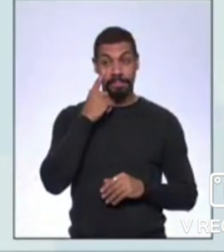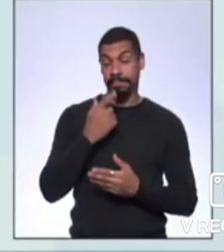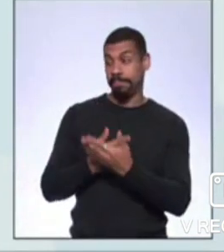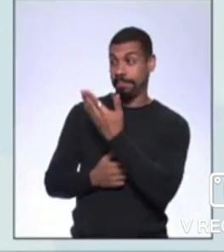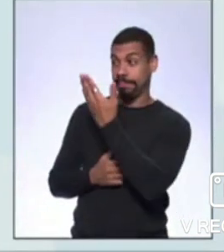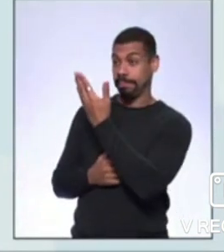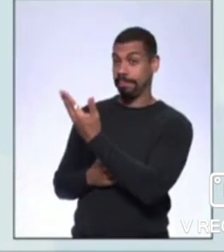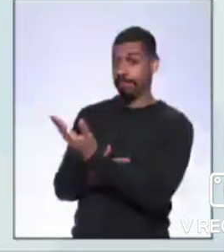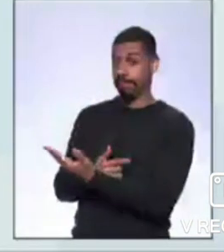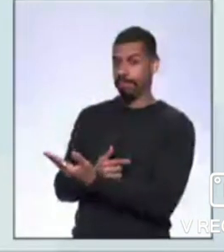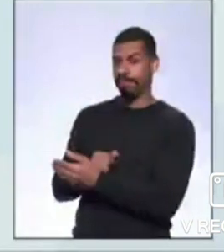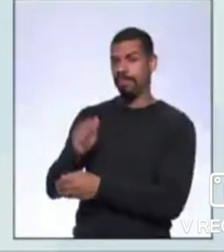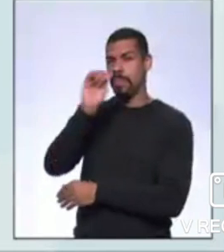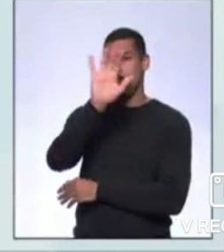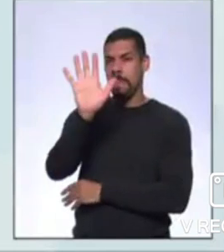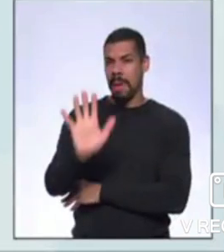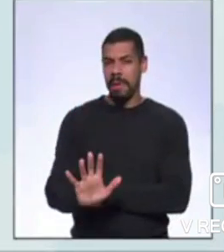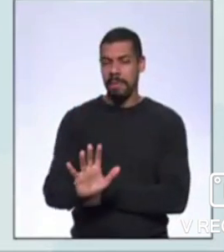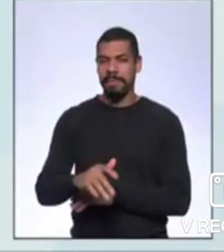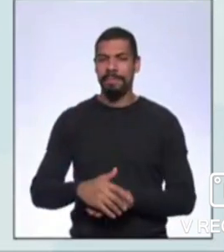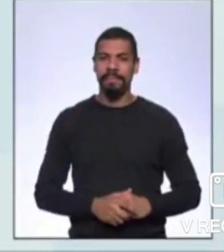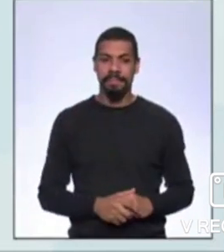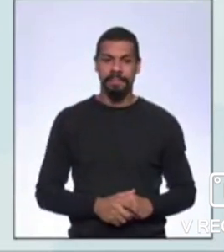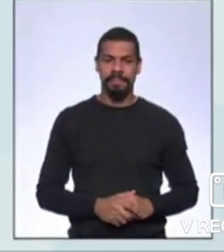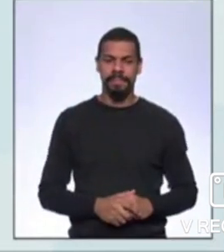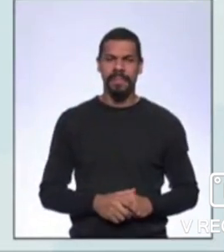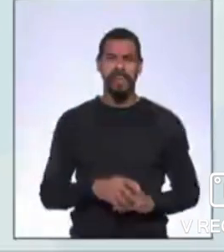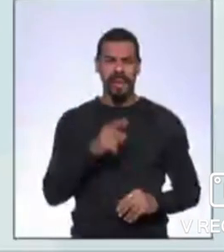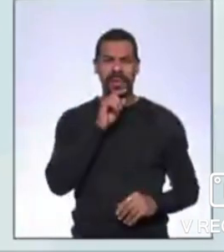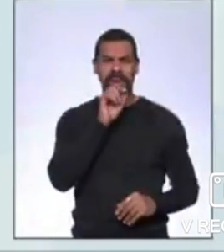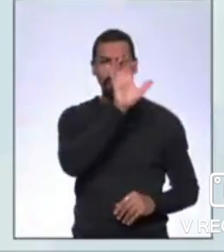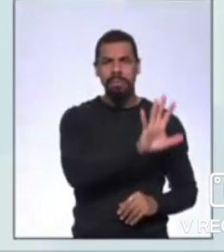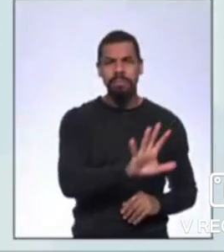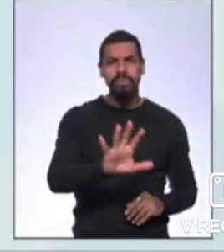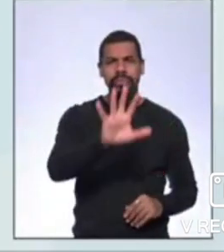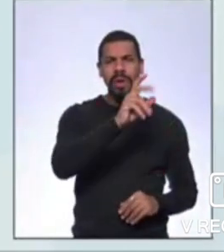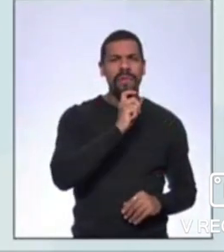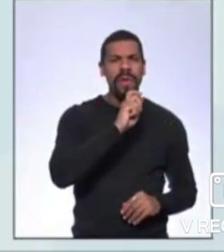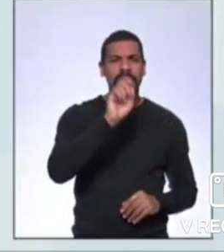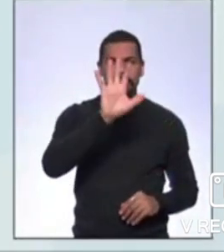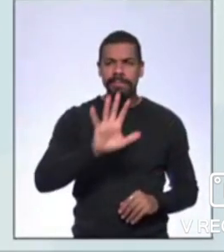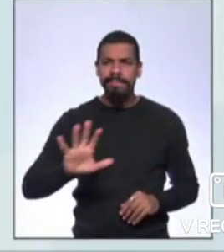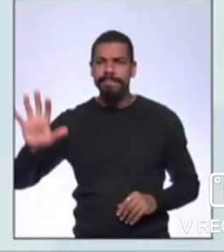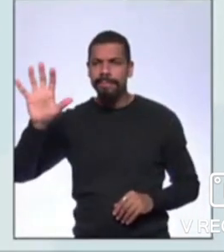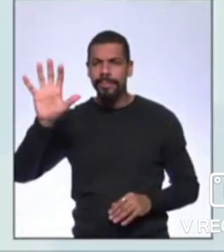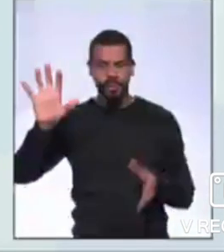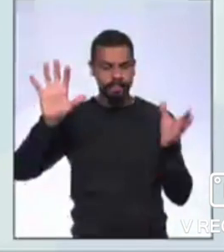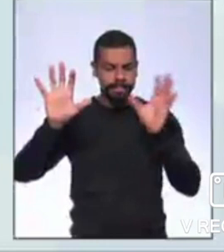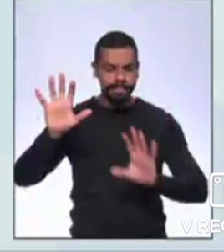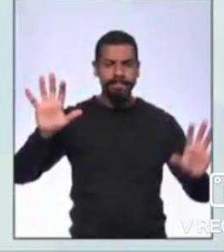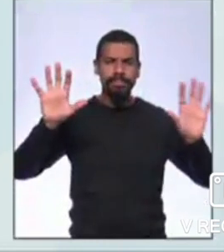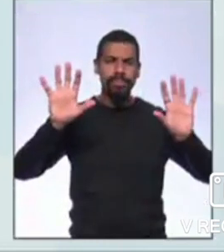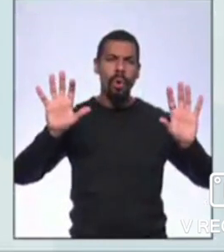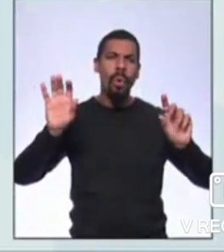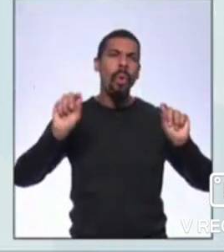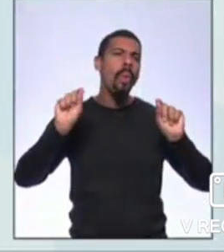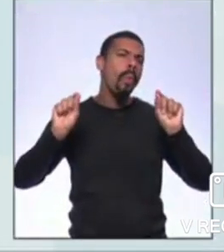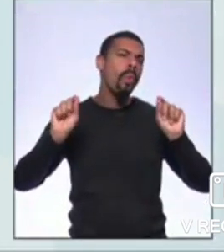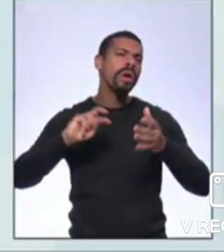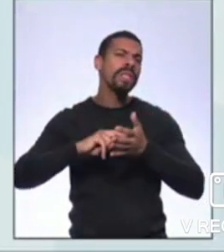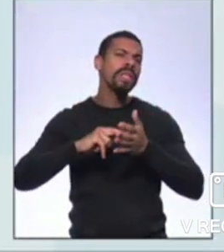tela para vocês um mapinha, tá? Esses círculos em verde no mapa representam uma espécie de deslocamento que